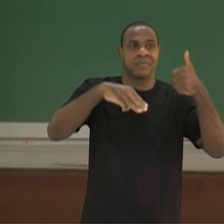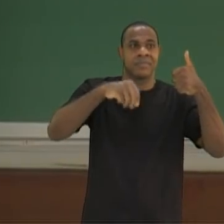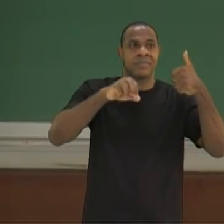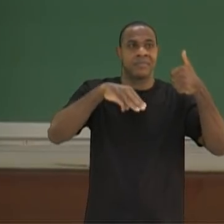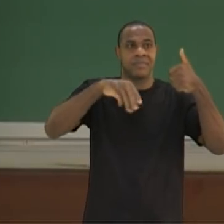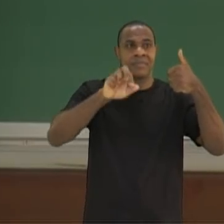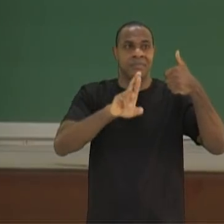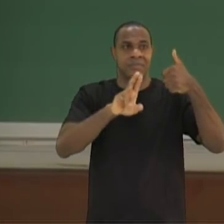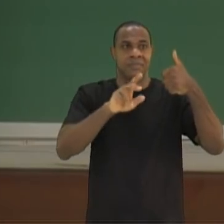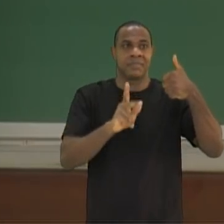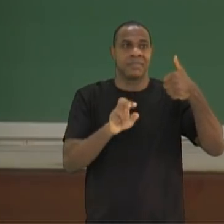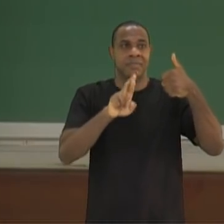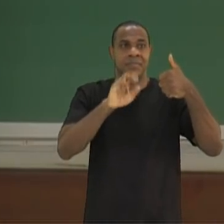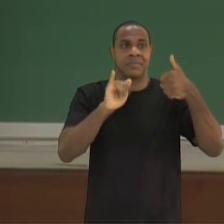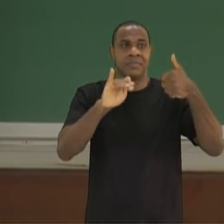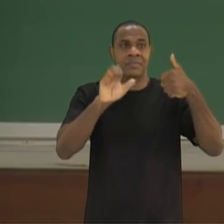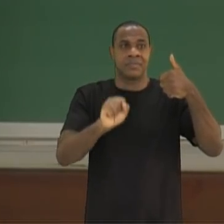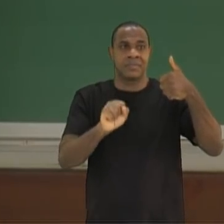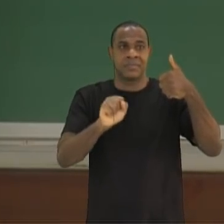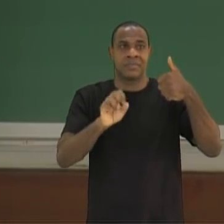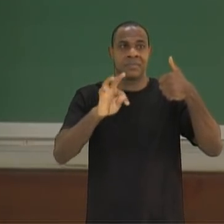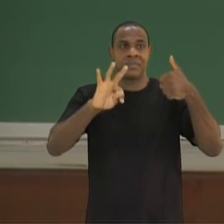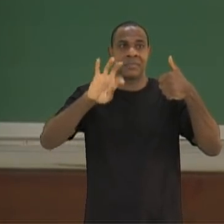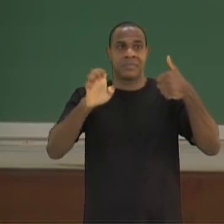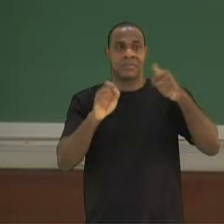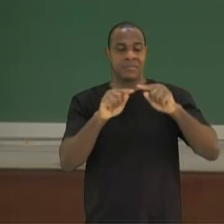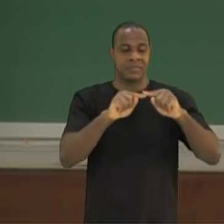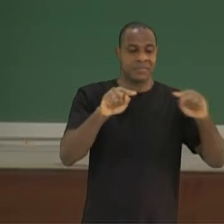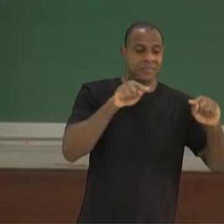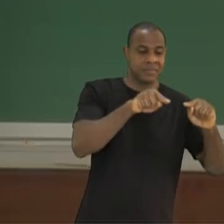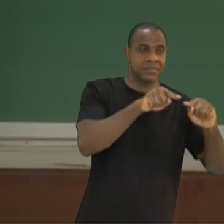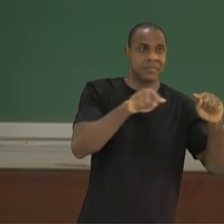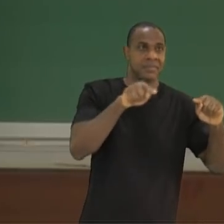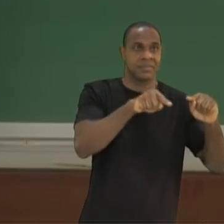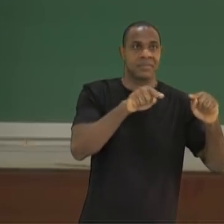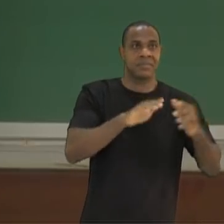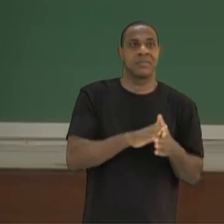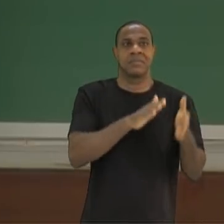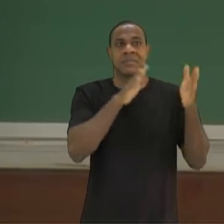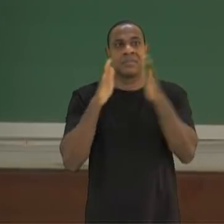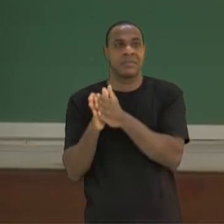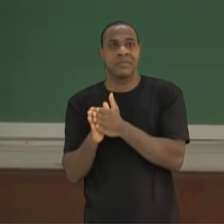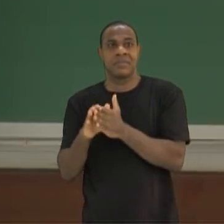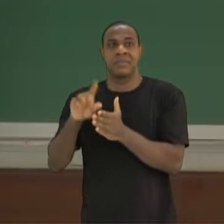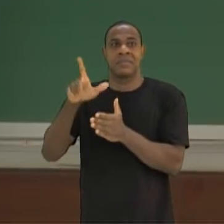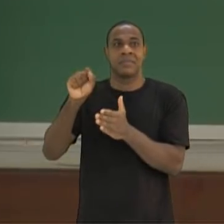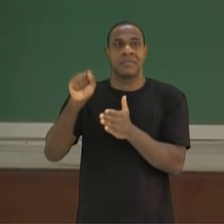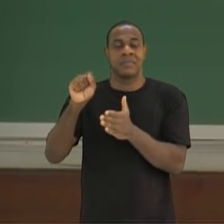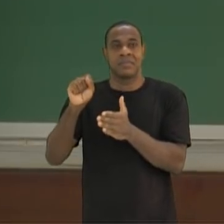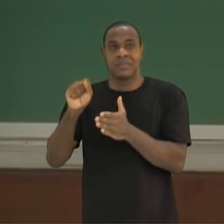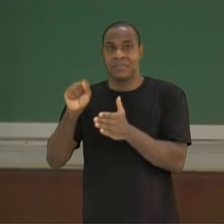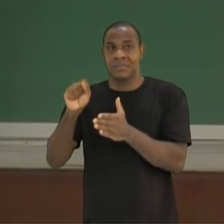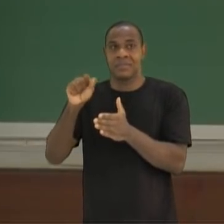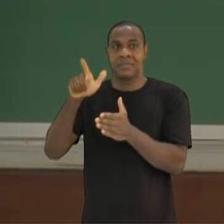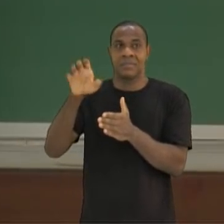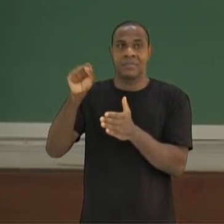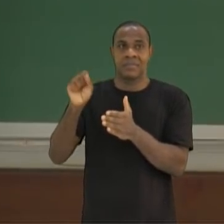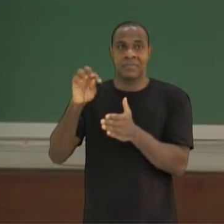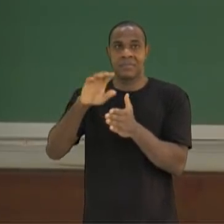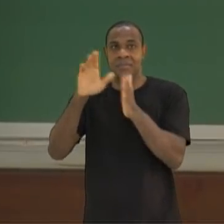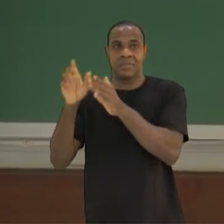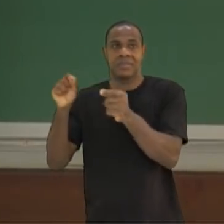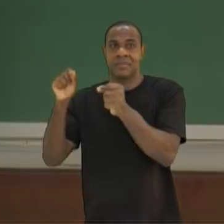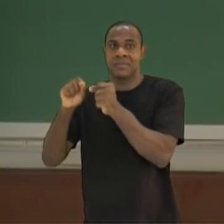palavra? Ele está fazendo faxina em casa. E ali eu tenho um bolo e eu estou te convidando. Vamos fazer o